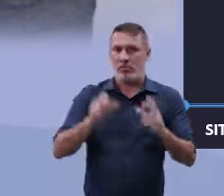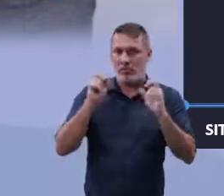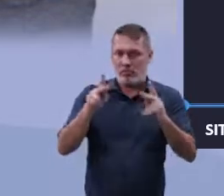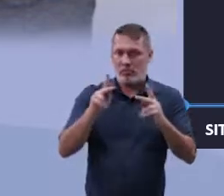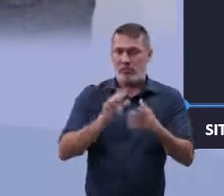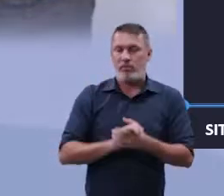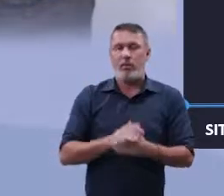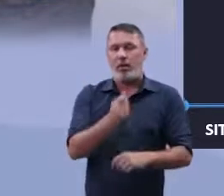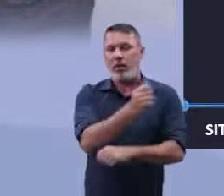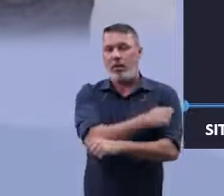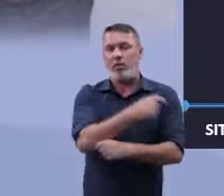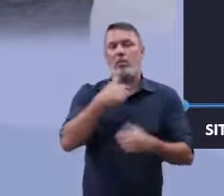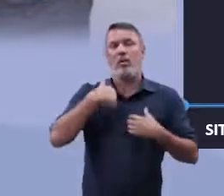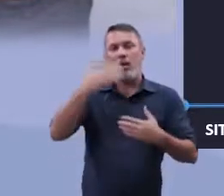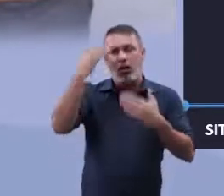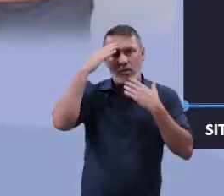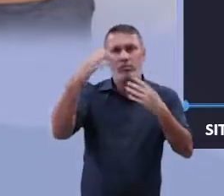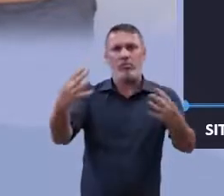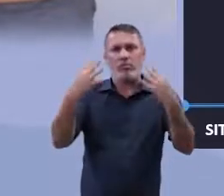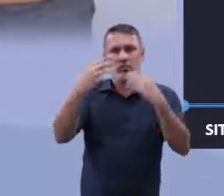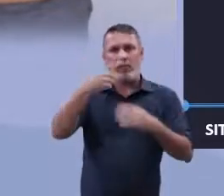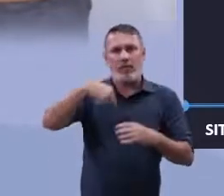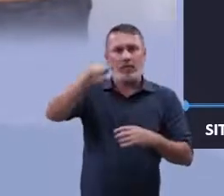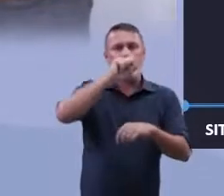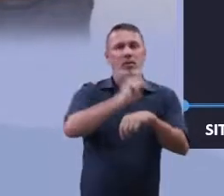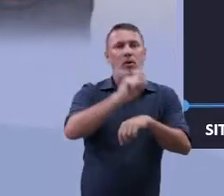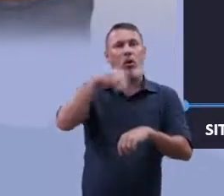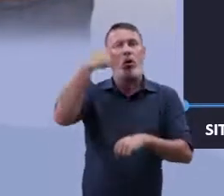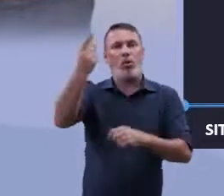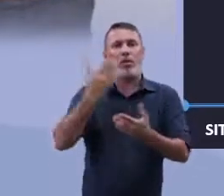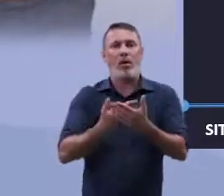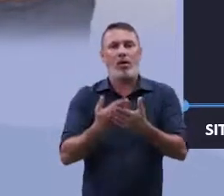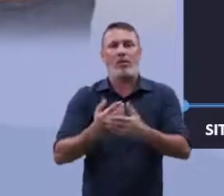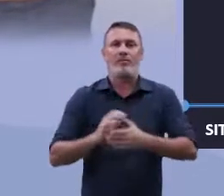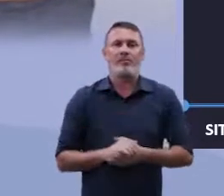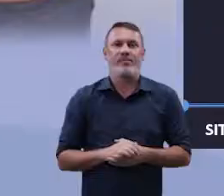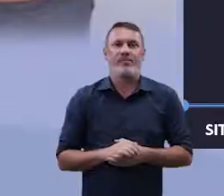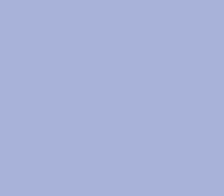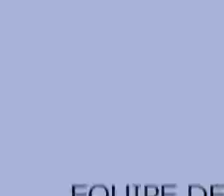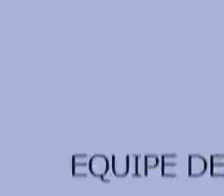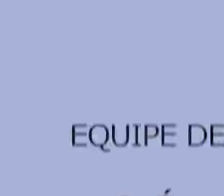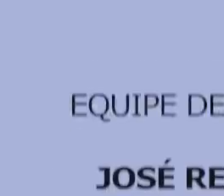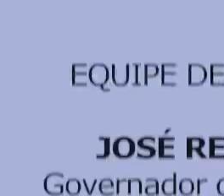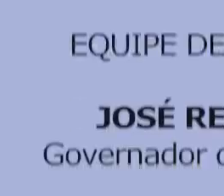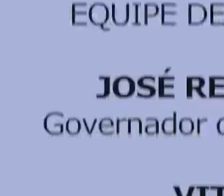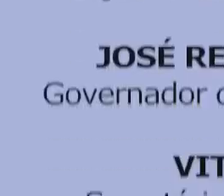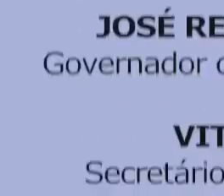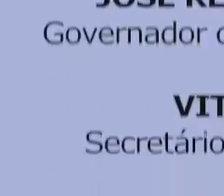0 em seu texto. Meu aluno, agradeço a sua participação e aguardo até a próxima aula.